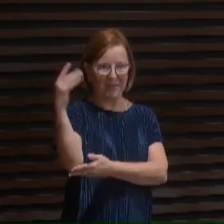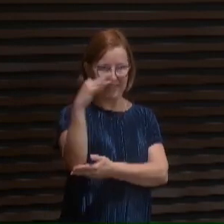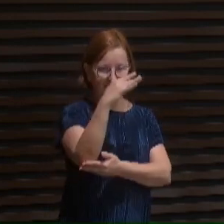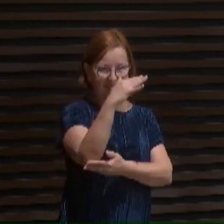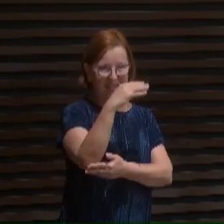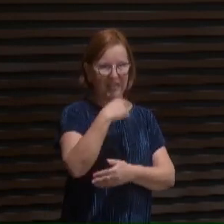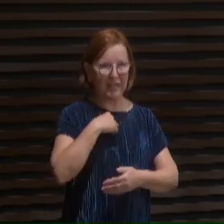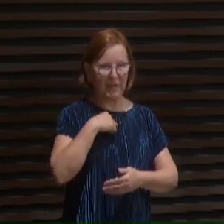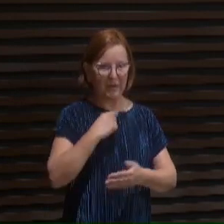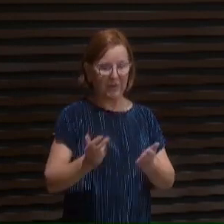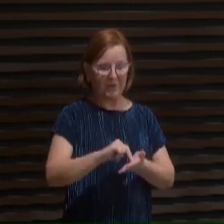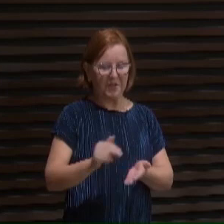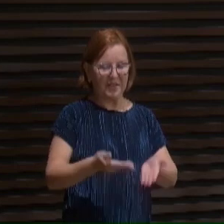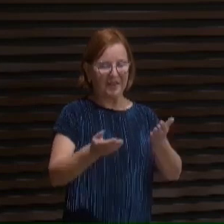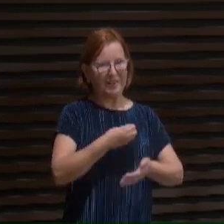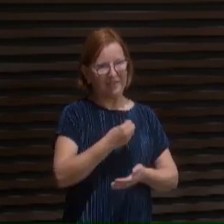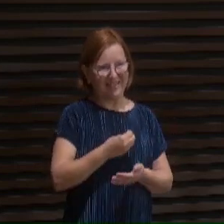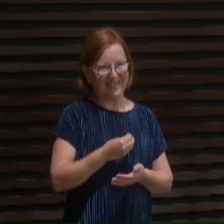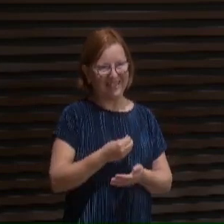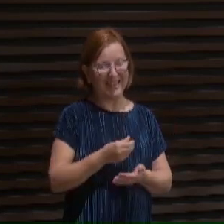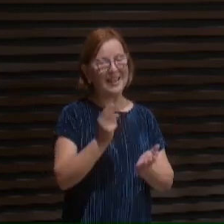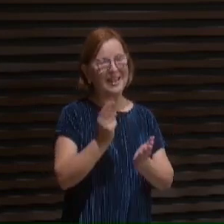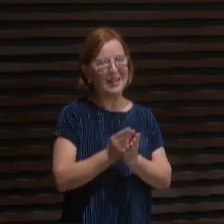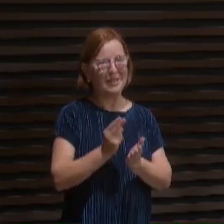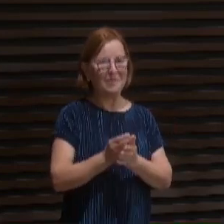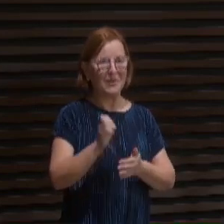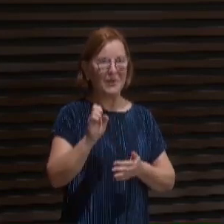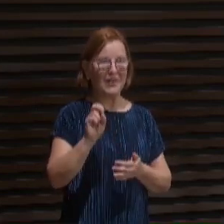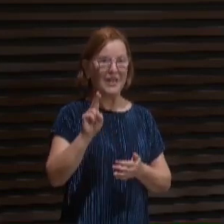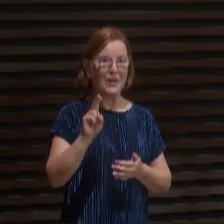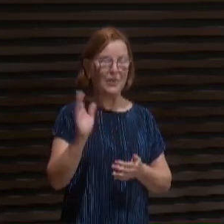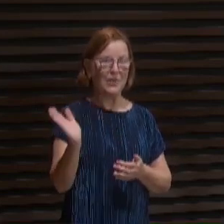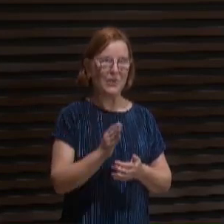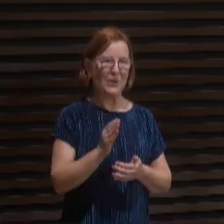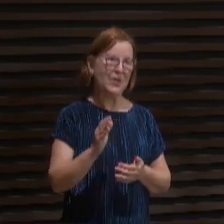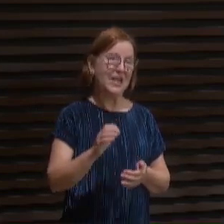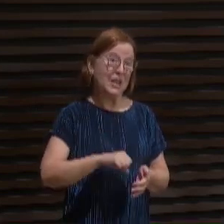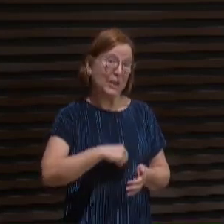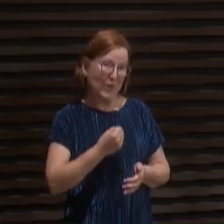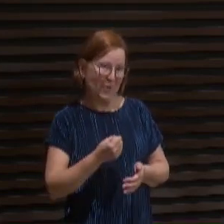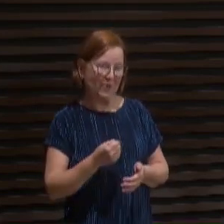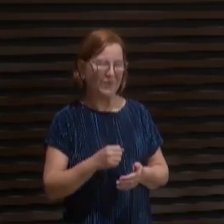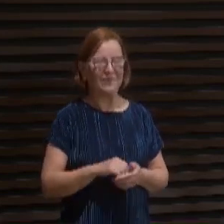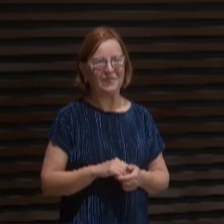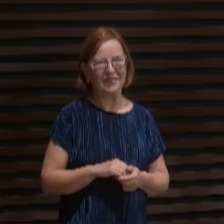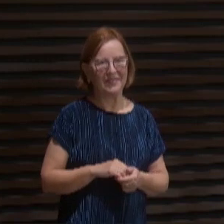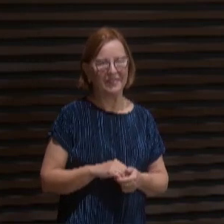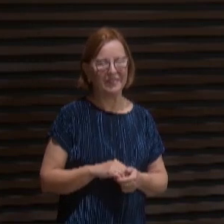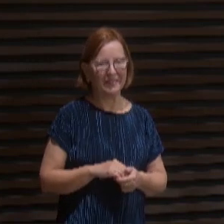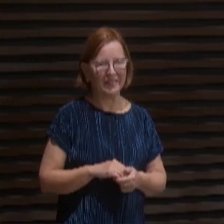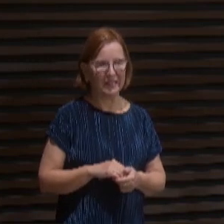sou a ressurreição e a vida. É este eu sou que está conversando com ele. Olha só, a